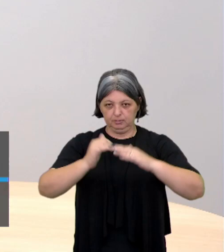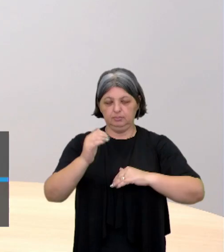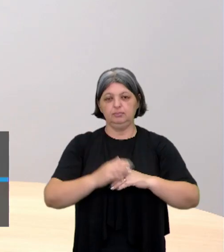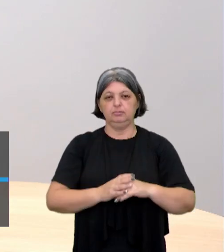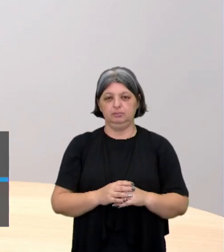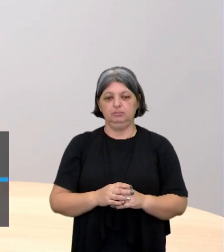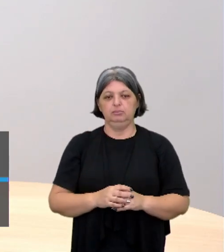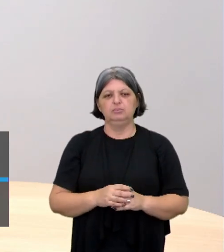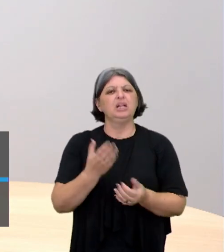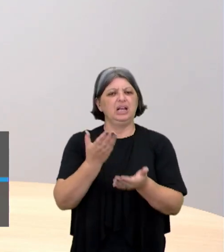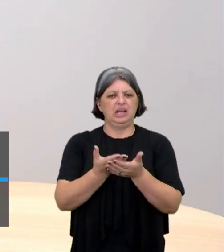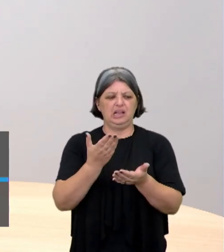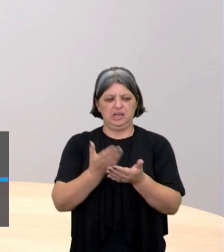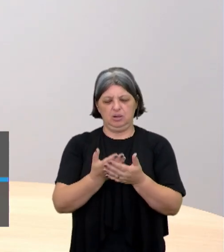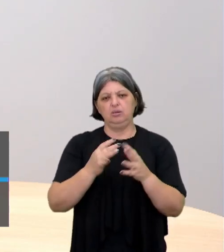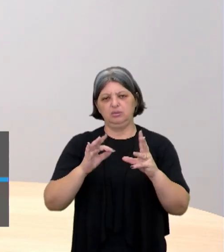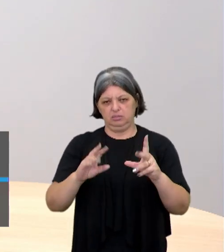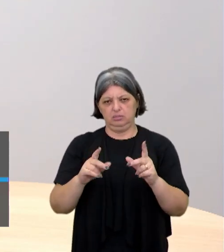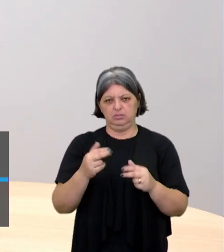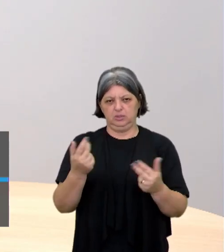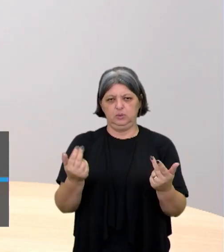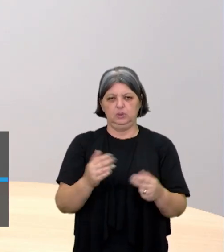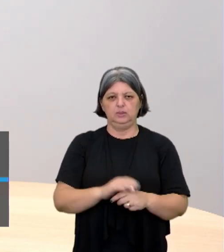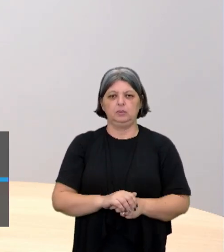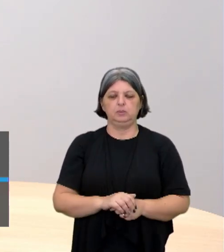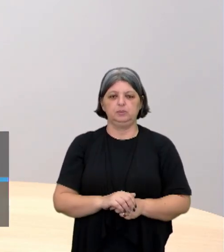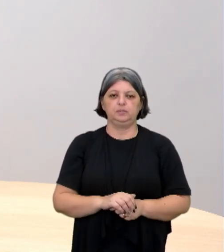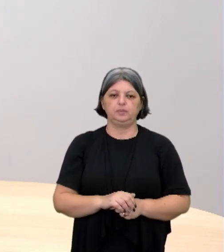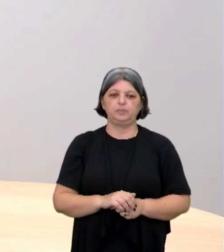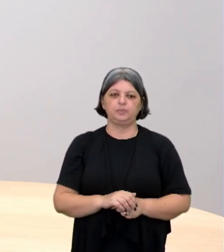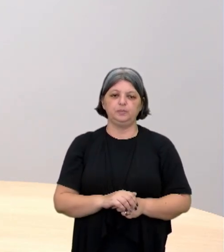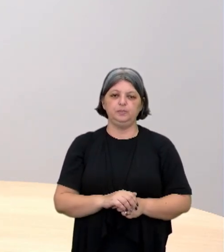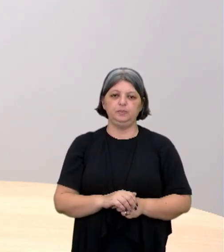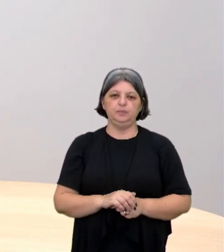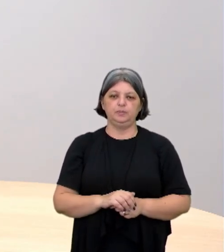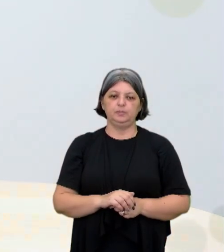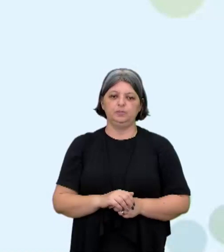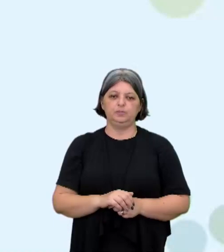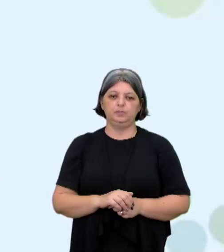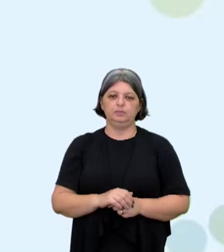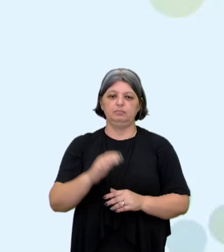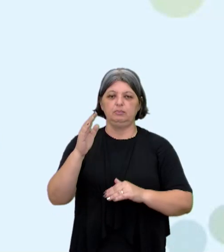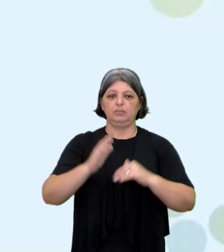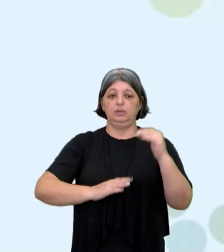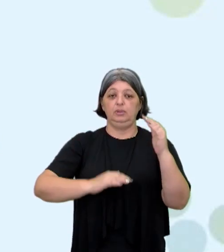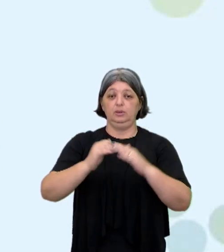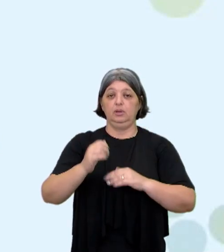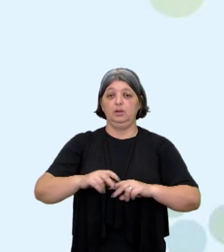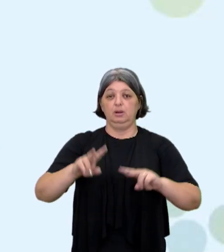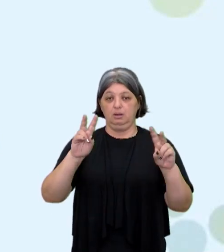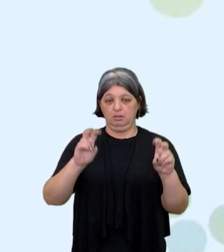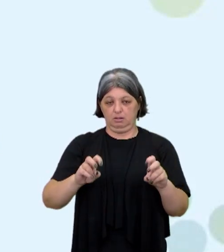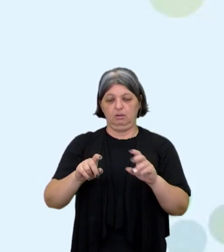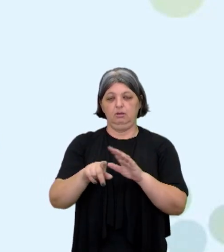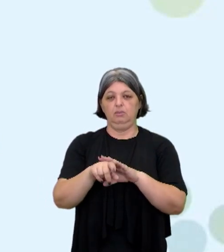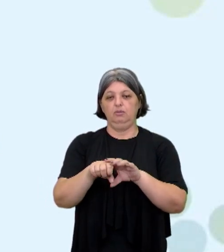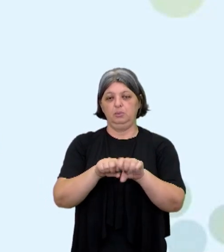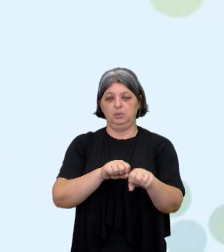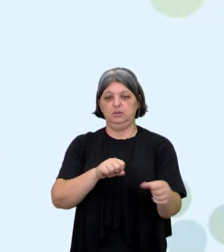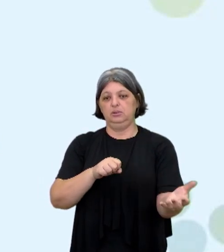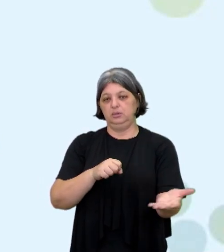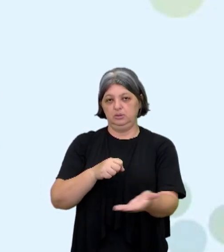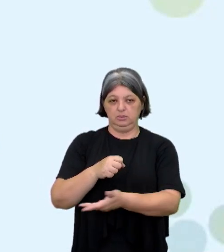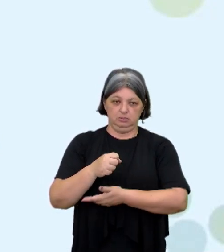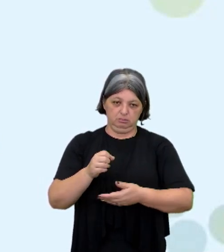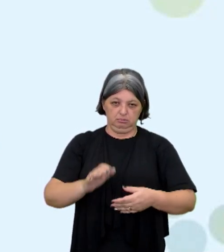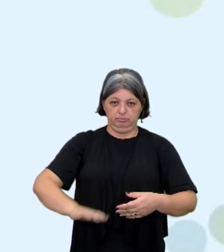de todas as aulas, visto que no nosso componente a gente trabalha com essa habilidade de formação geral básica, que é